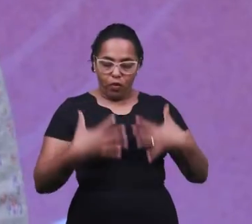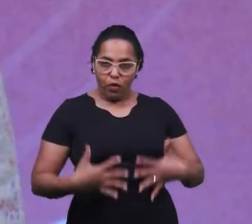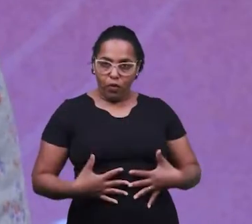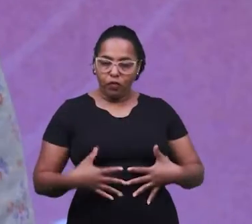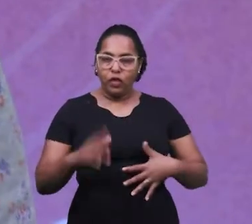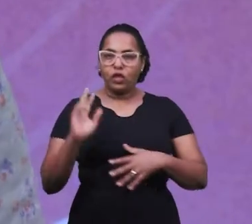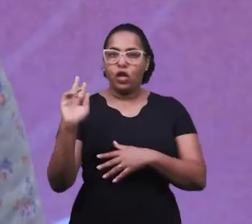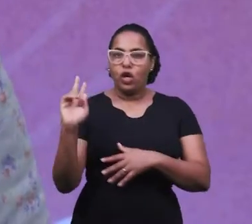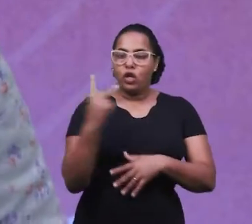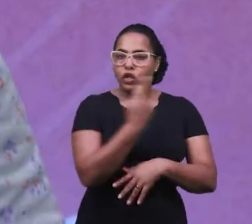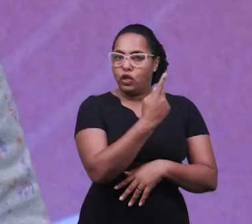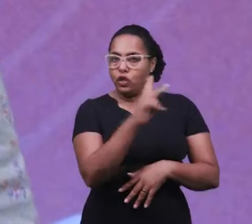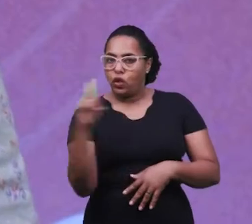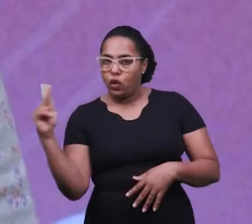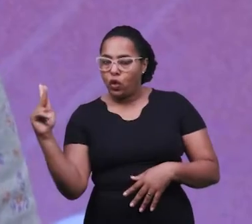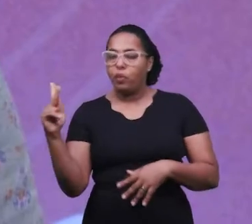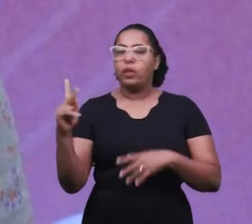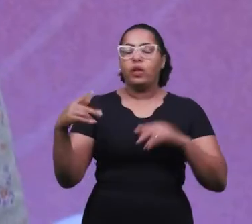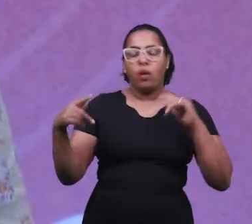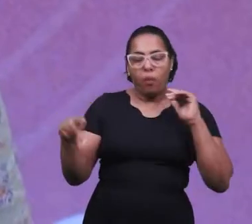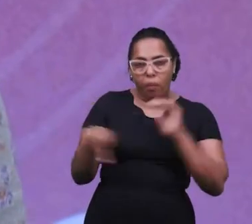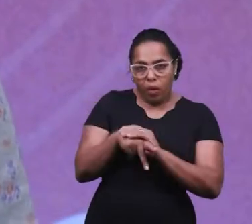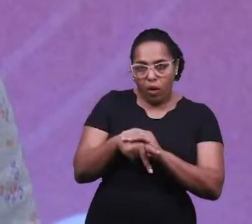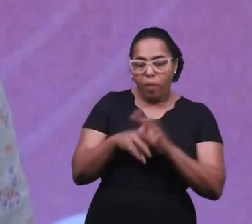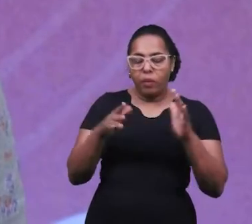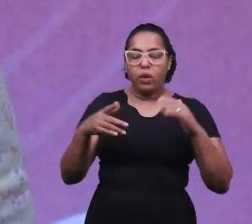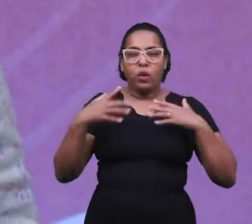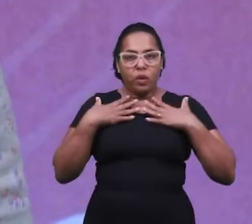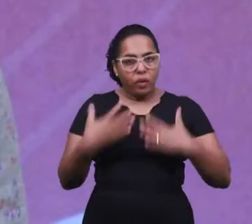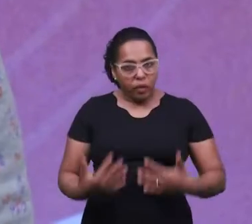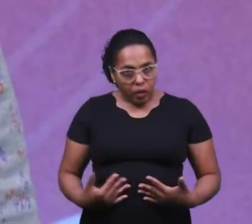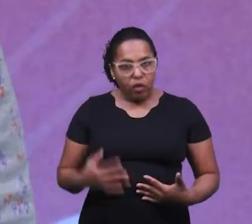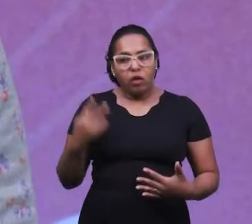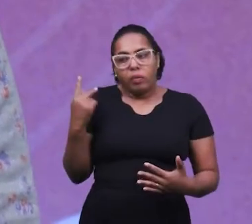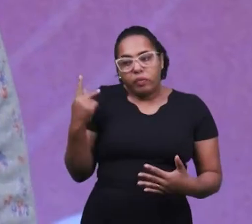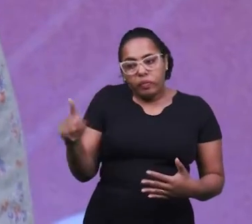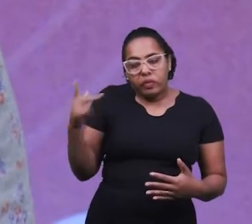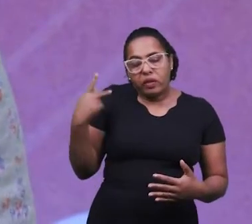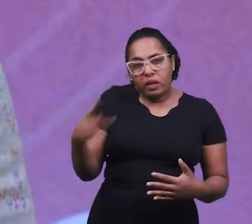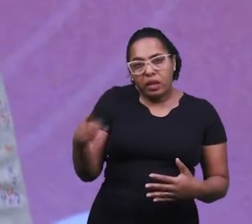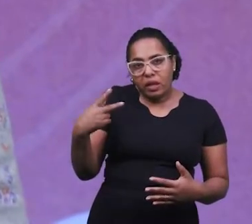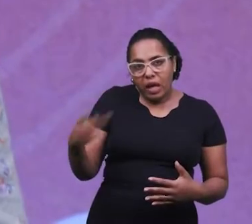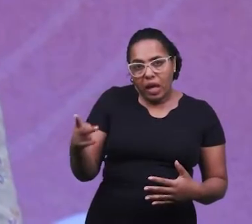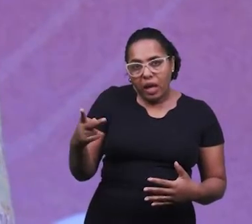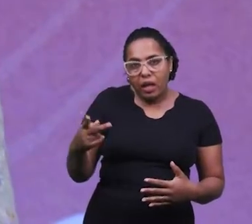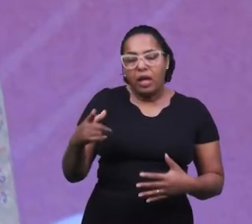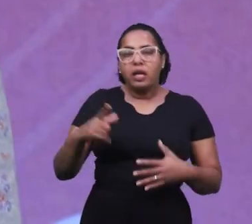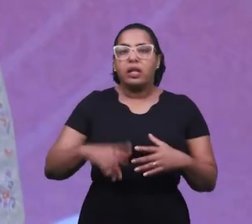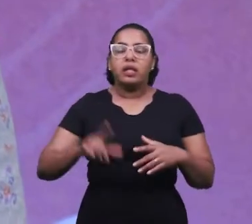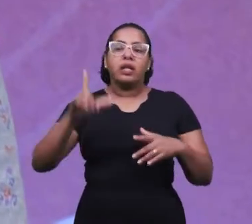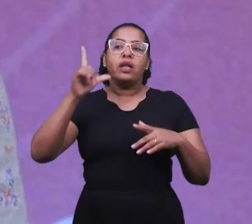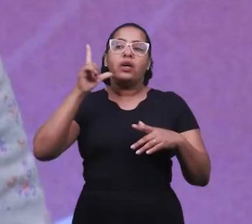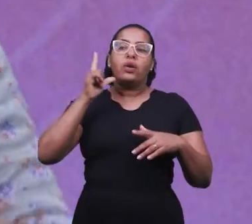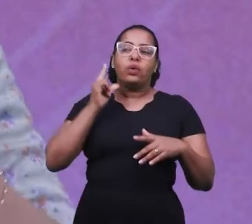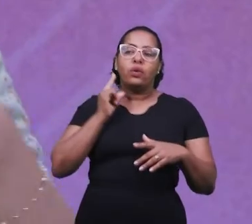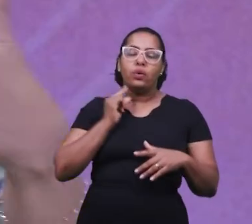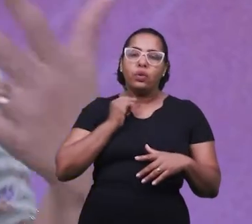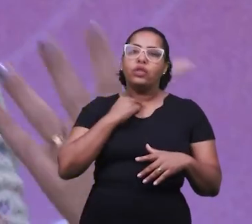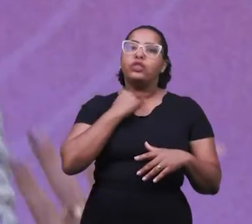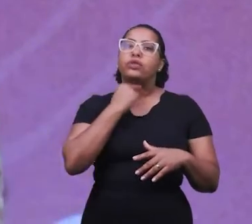física, hormonal, estrutural do seu próprio corpo, que faz com que ele tenha uma emissão